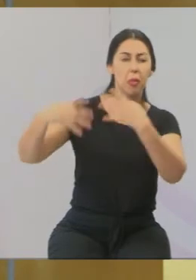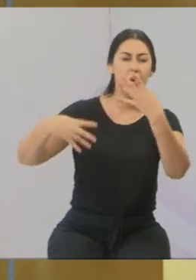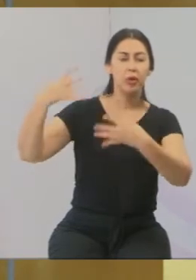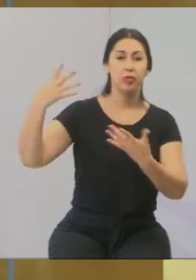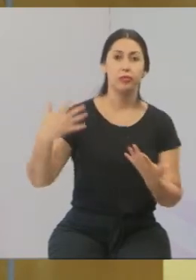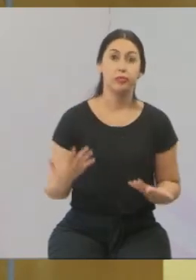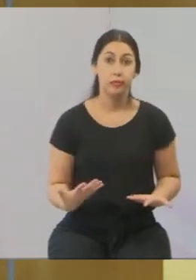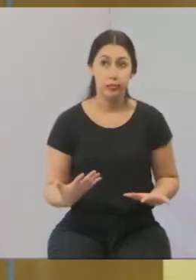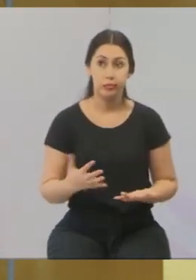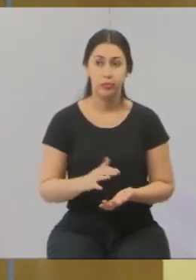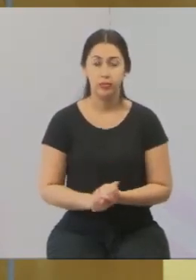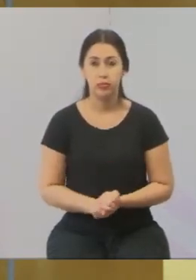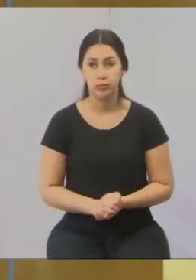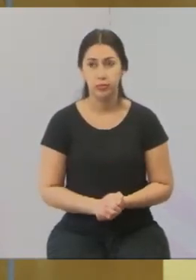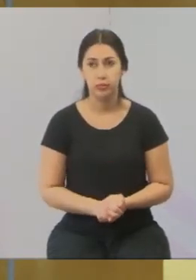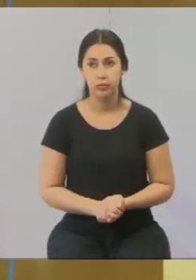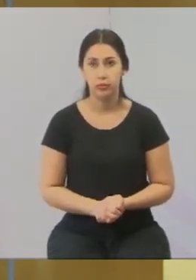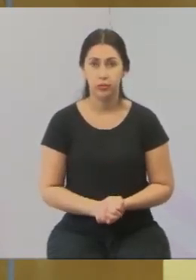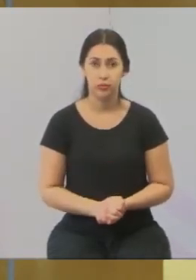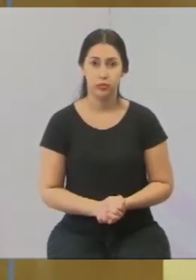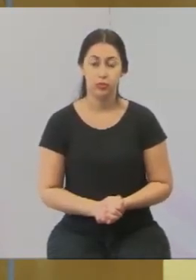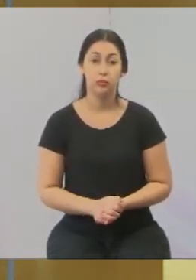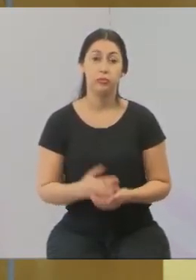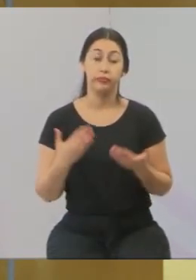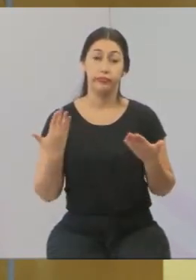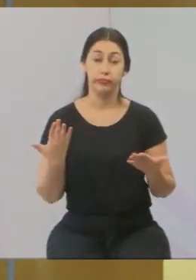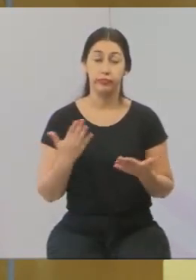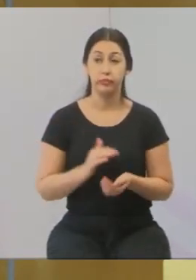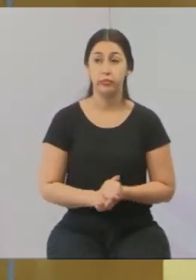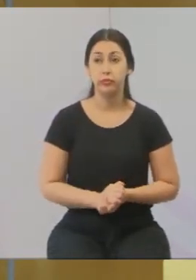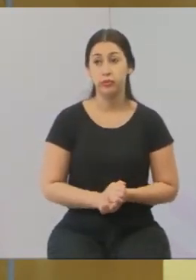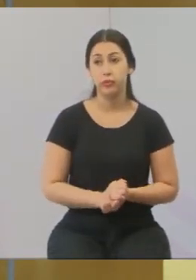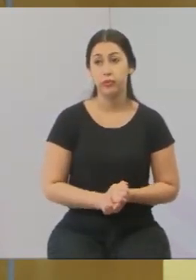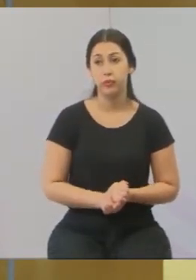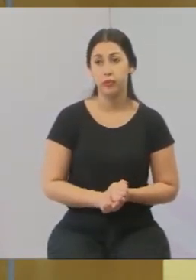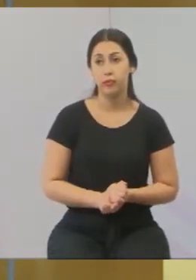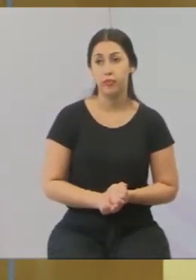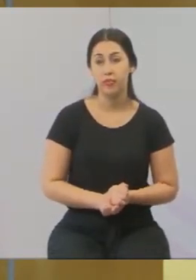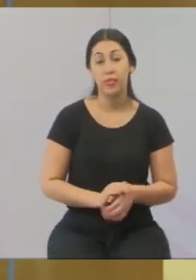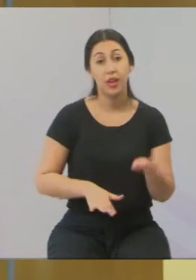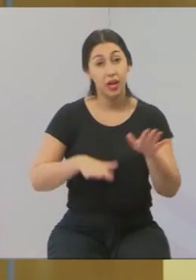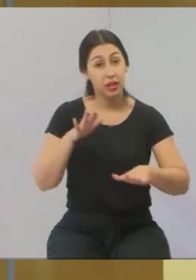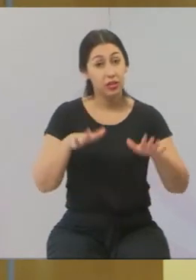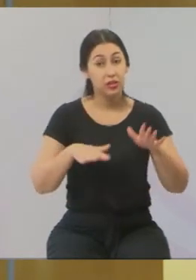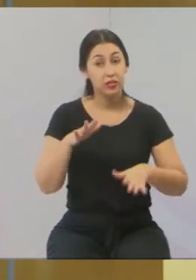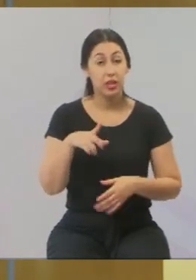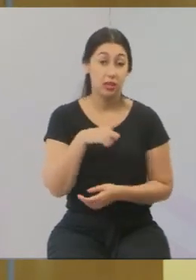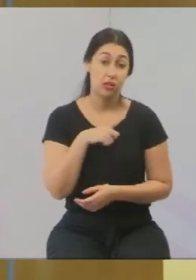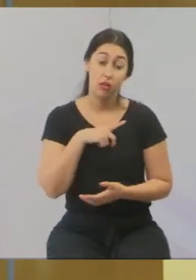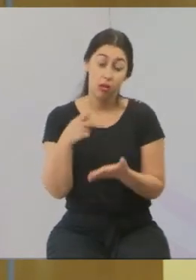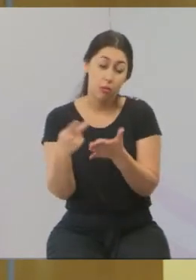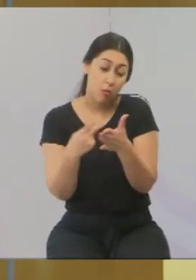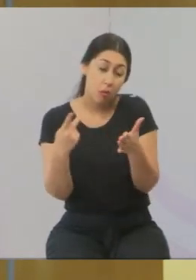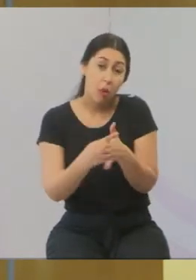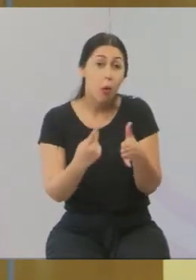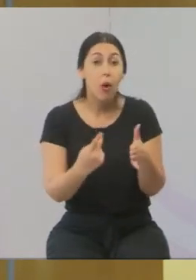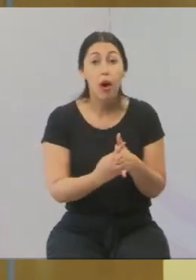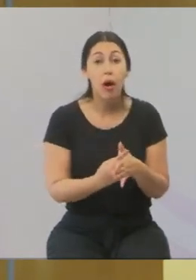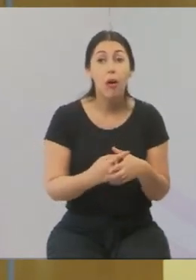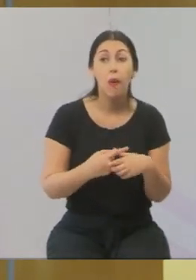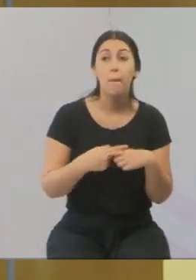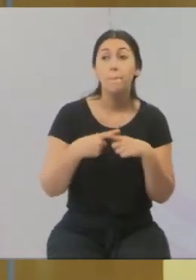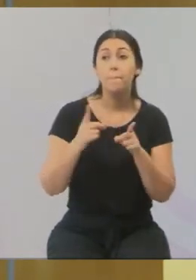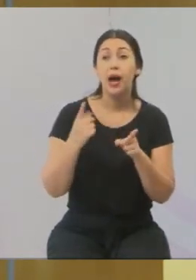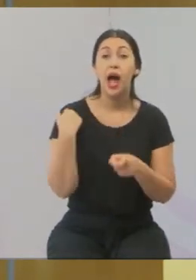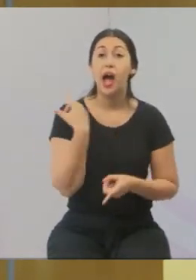Então, o inverso também é verdade. Porque eu digo o seguinte, muitas vezes pode ter havido um erro ou outro, e aí a gente